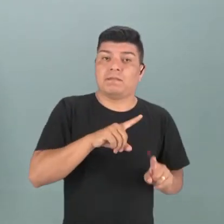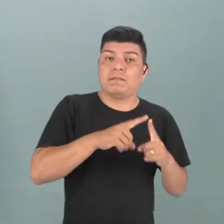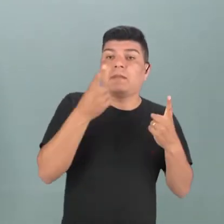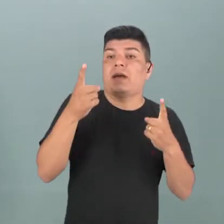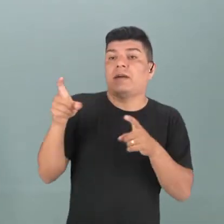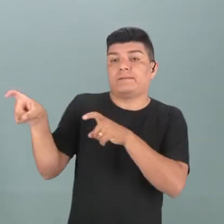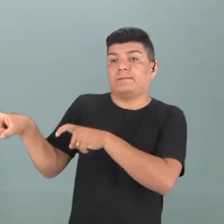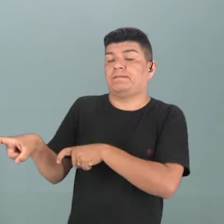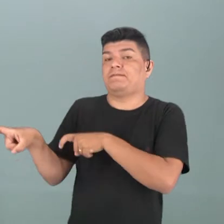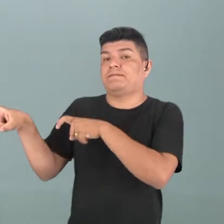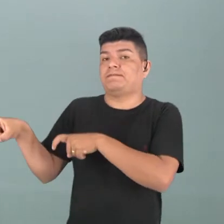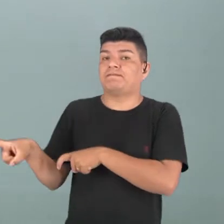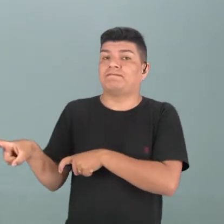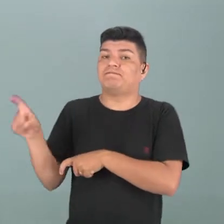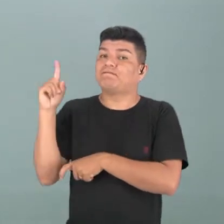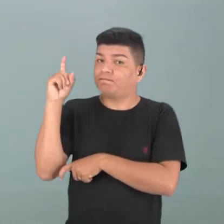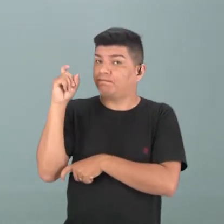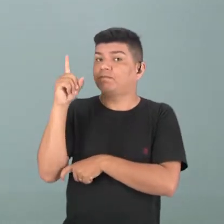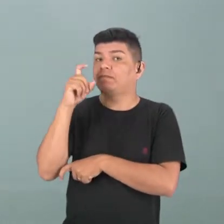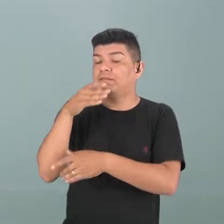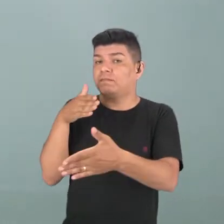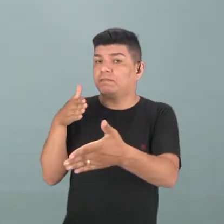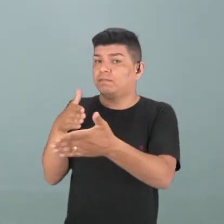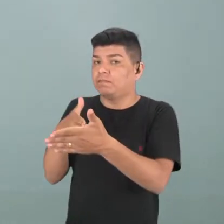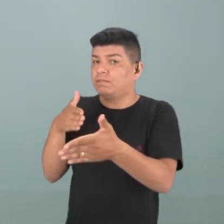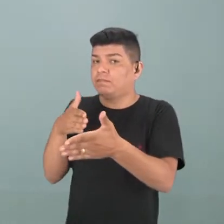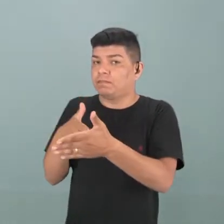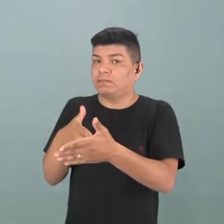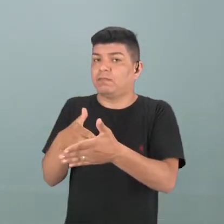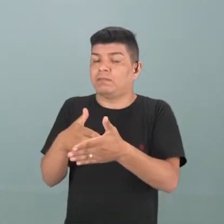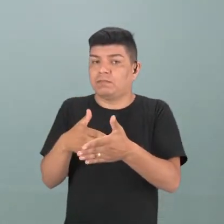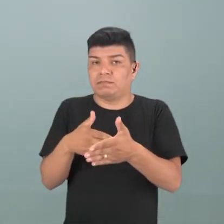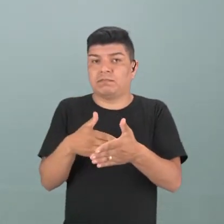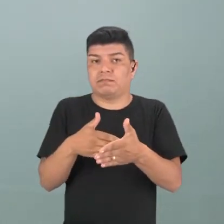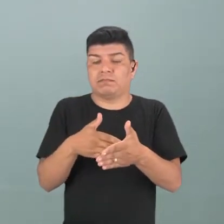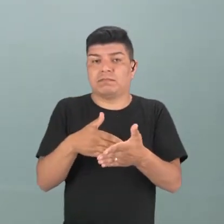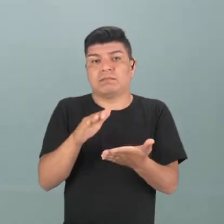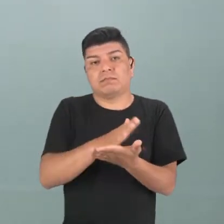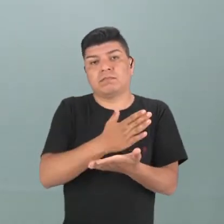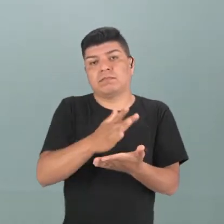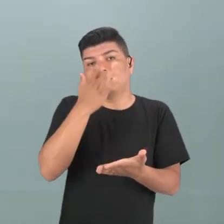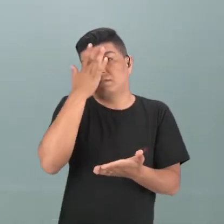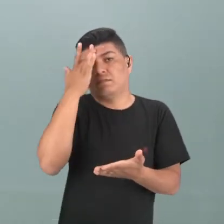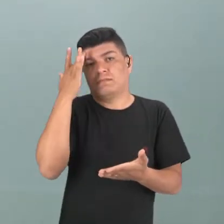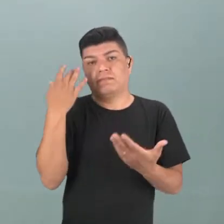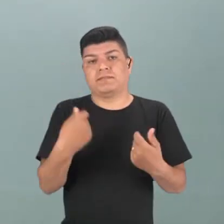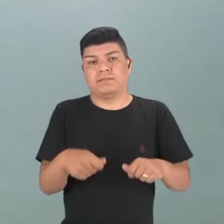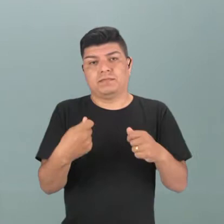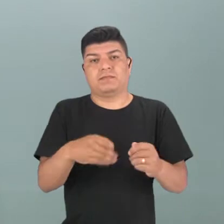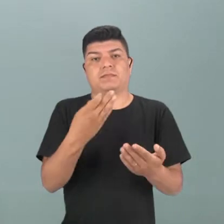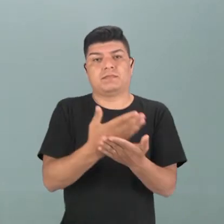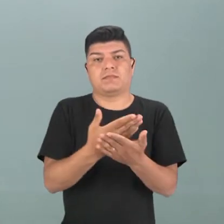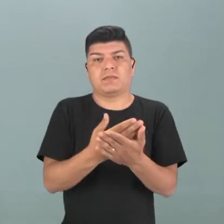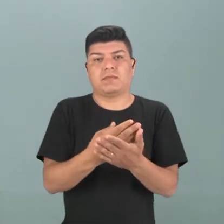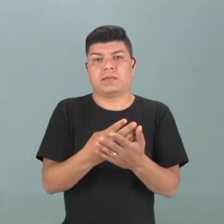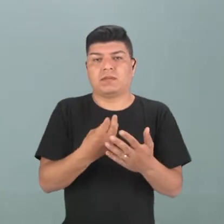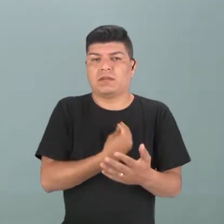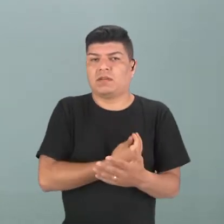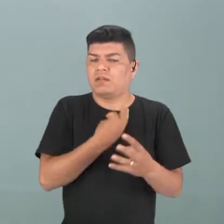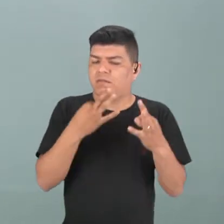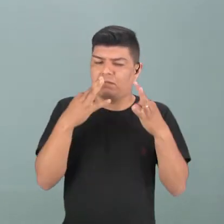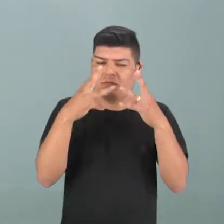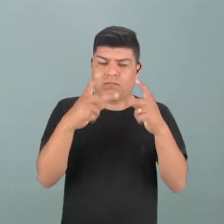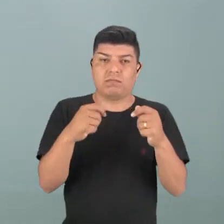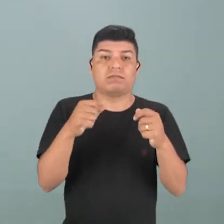zona rural, não, né? São limitados. E algumas pessoas precisam estudar. Elas pensam, eu vou fazer só isso a vida toda? Se eu